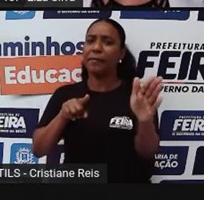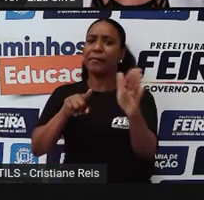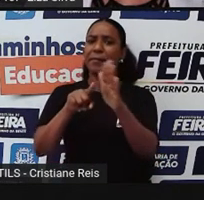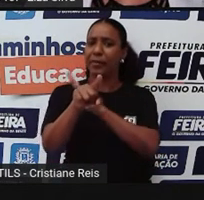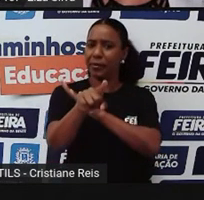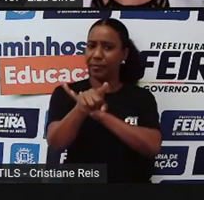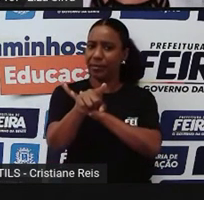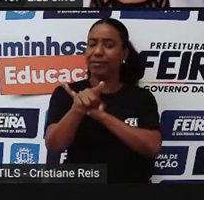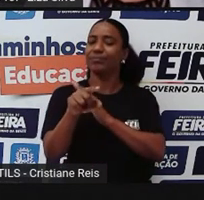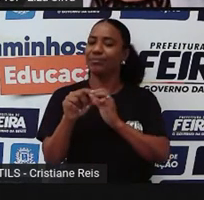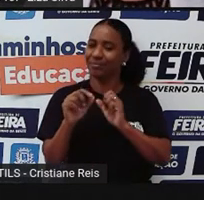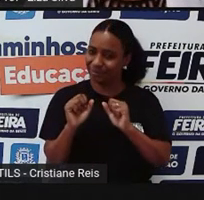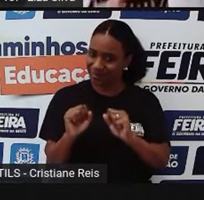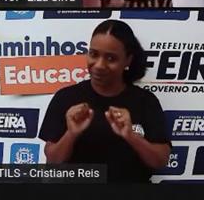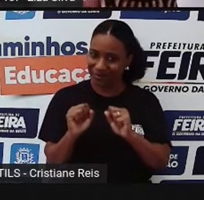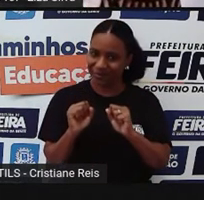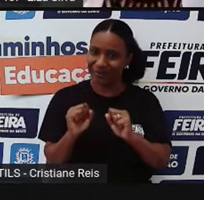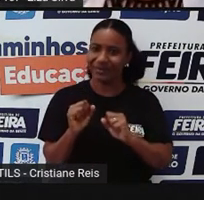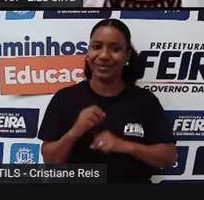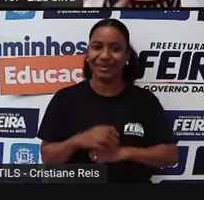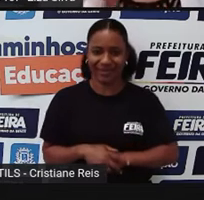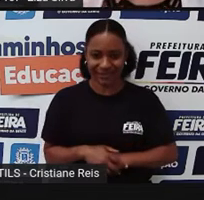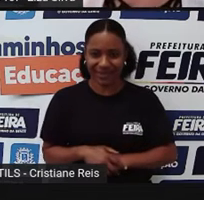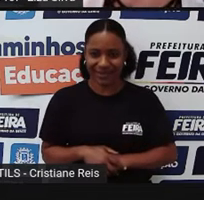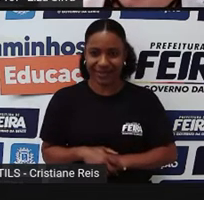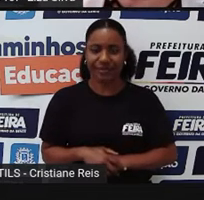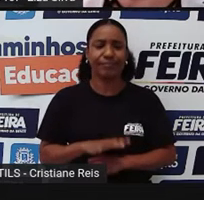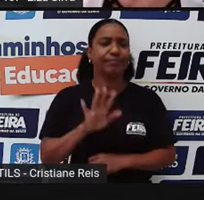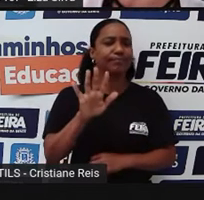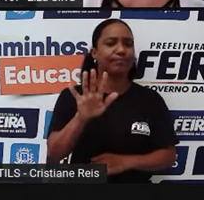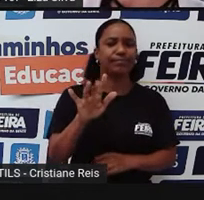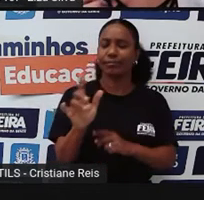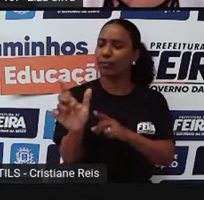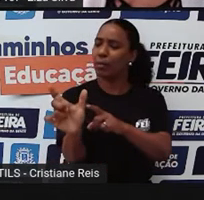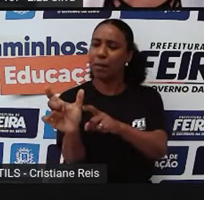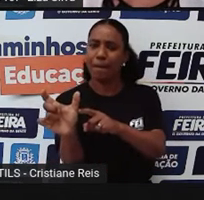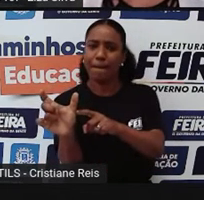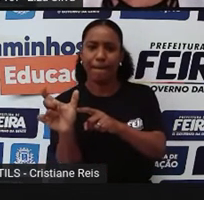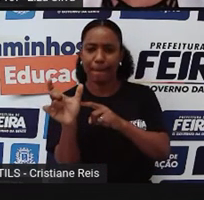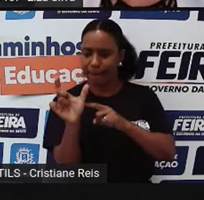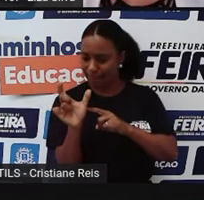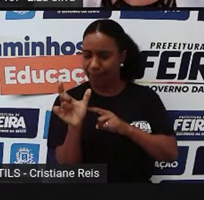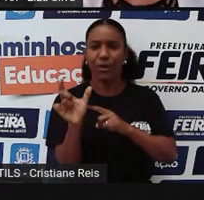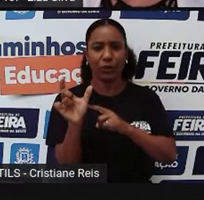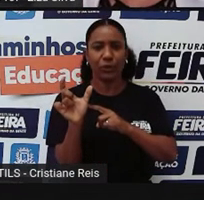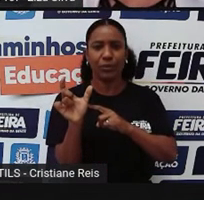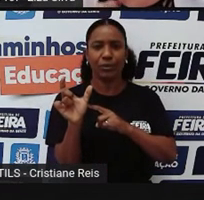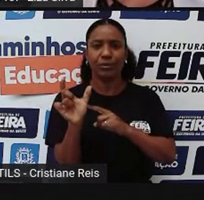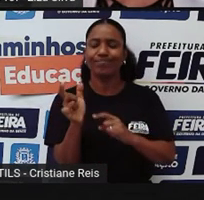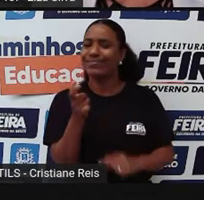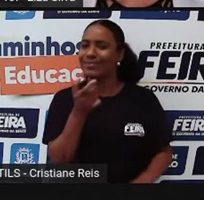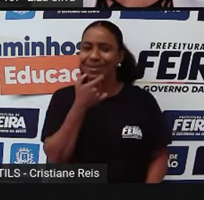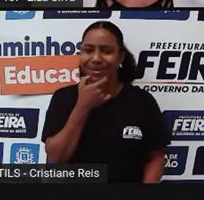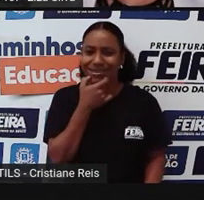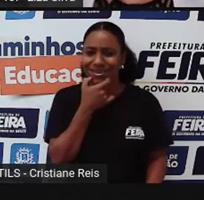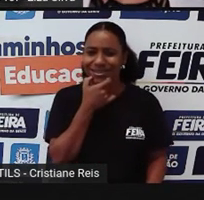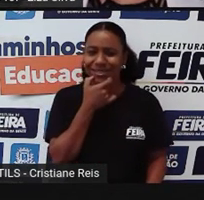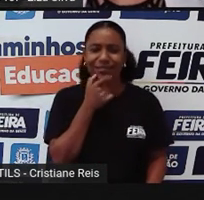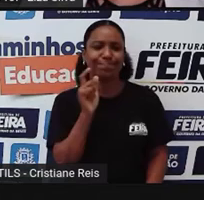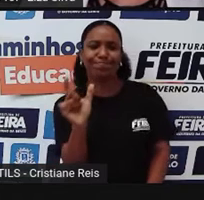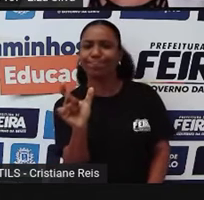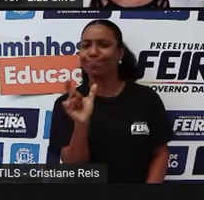professora é aquela palavrinha que você não sabe como falar e como esse se expressar em inglês